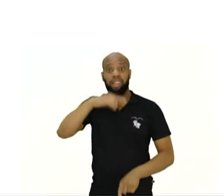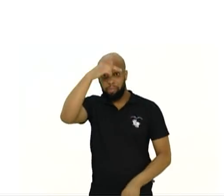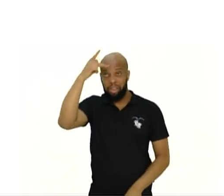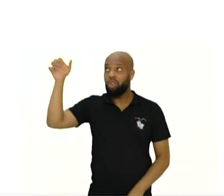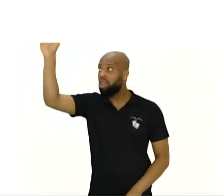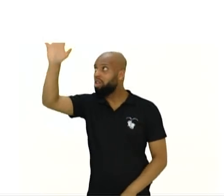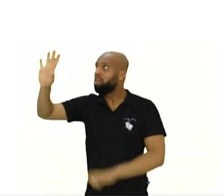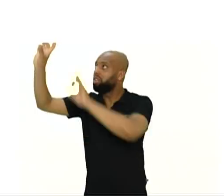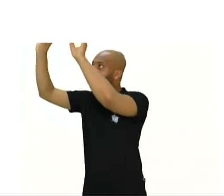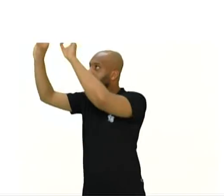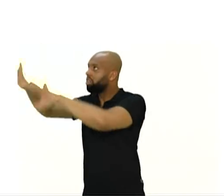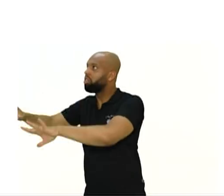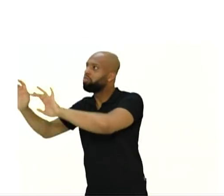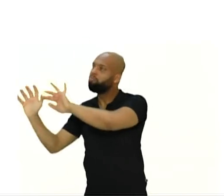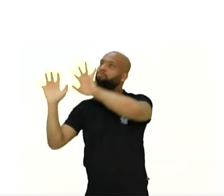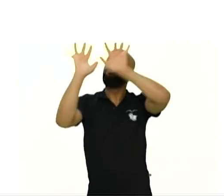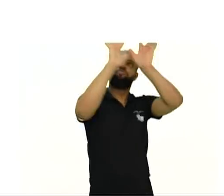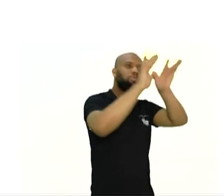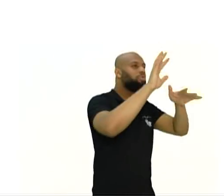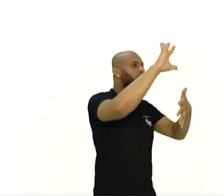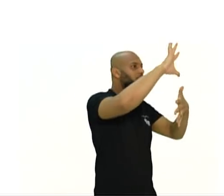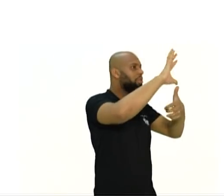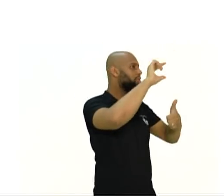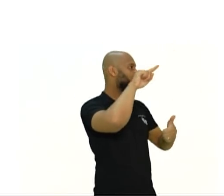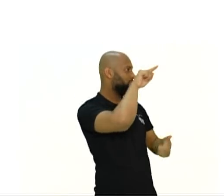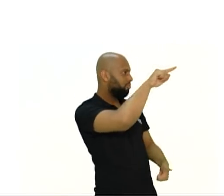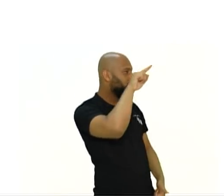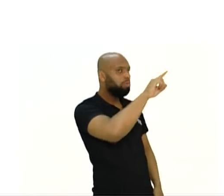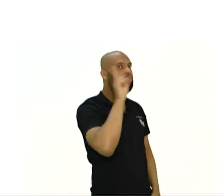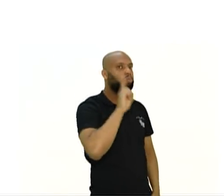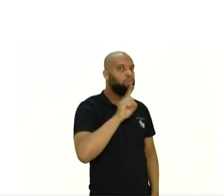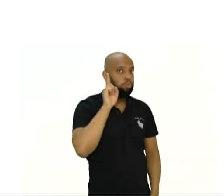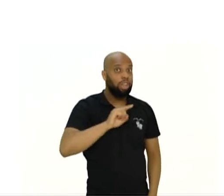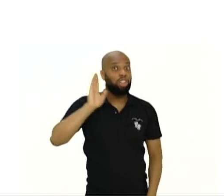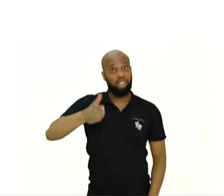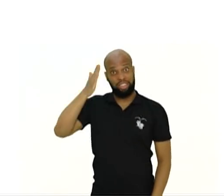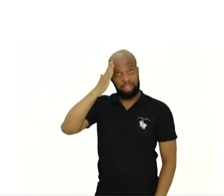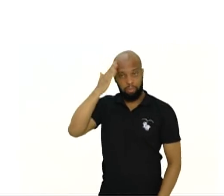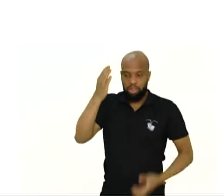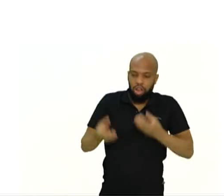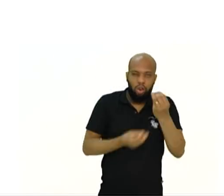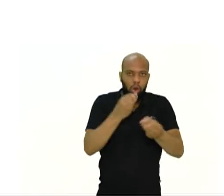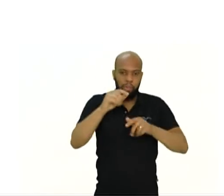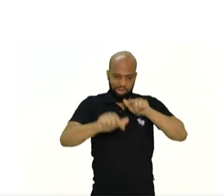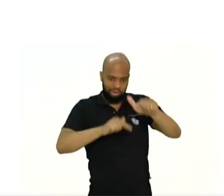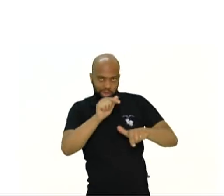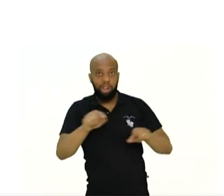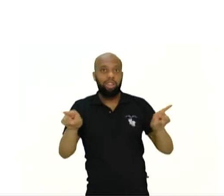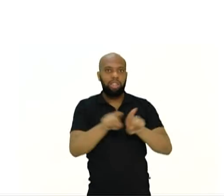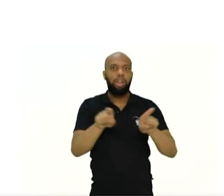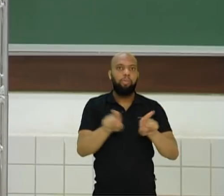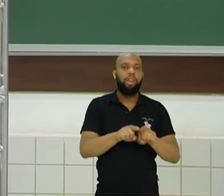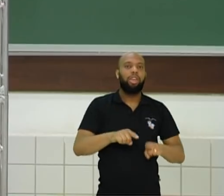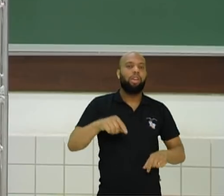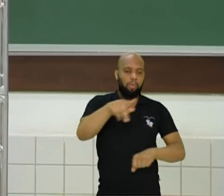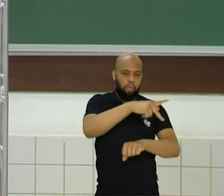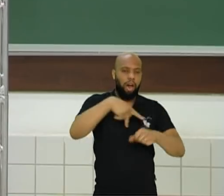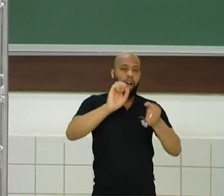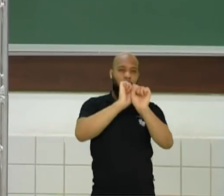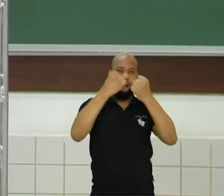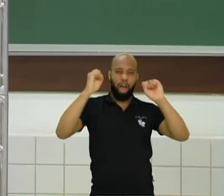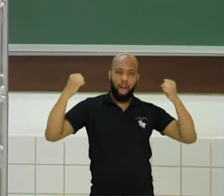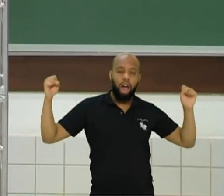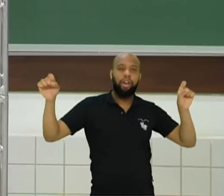Europa que já vinham com mão de obra especializada. Ele também é um país bastante extenso, um país rico